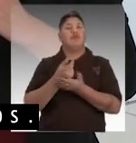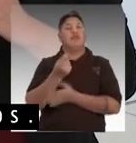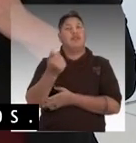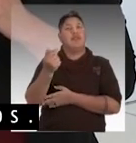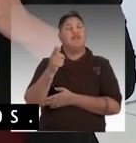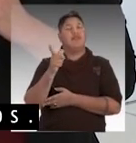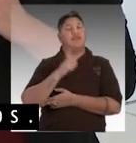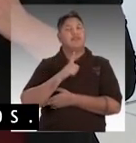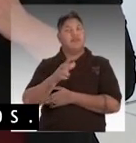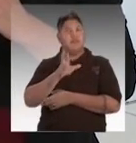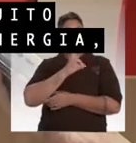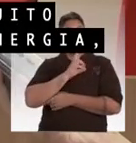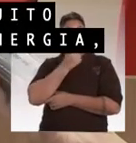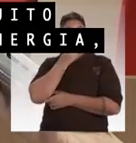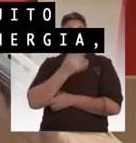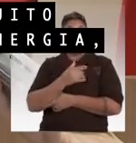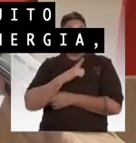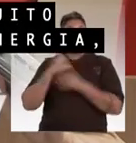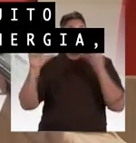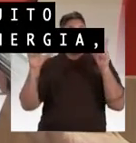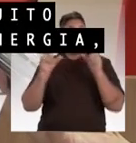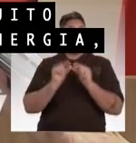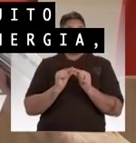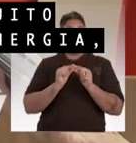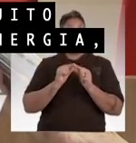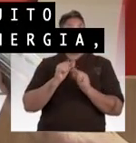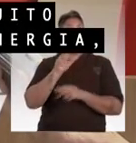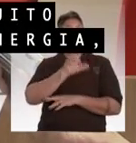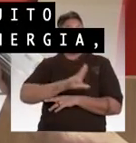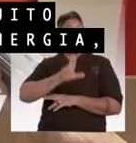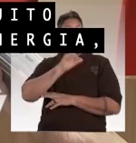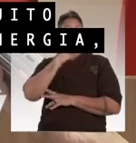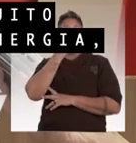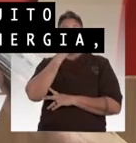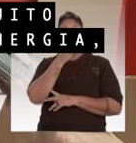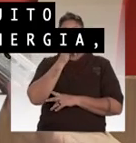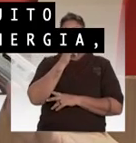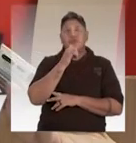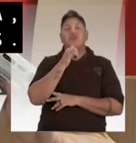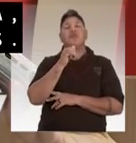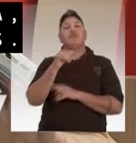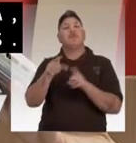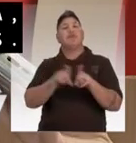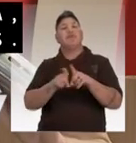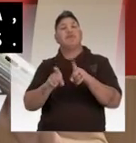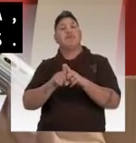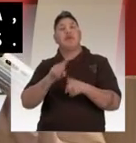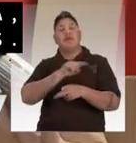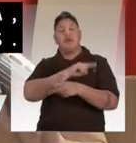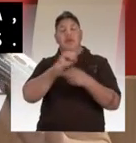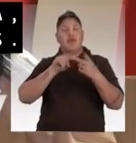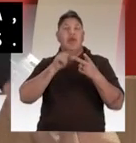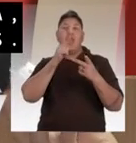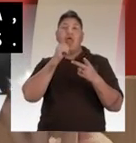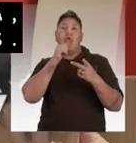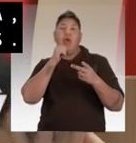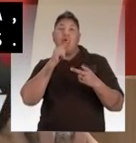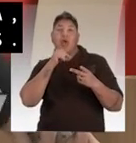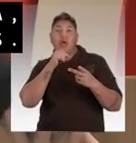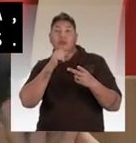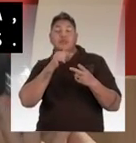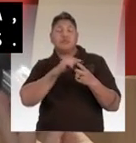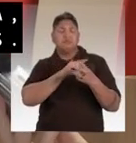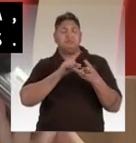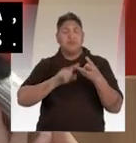trouxeram resultados positivos. Houve uma redução muito grande no consumo de energia, no consumo de água,